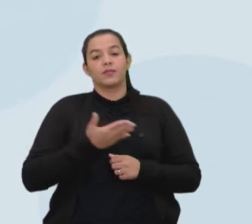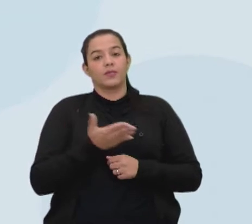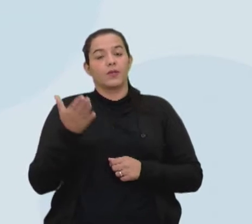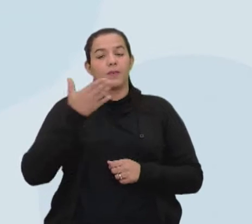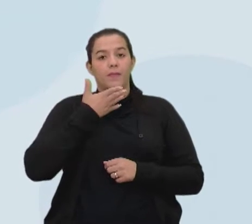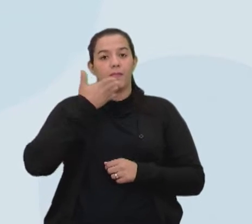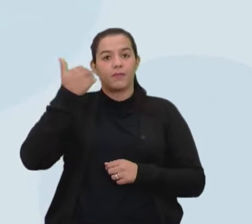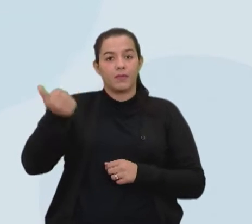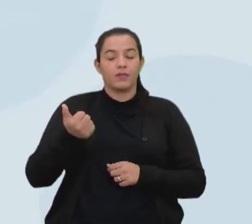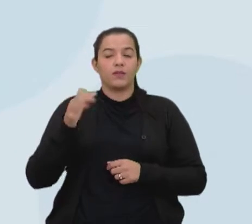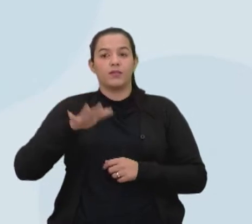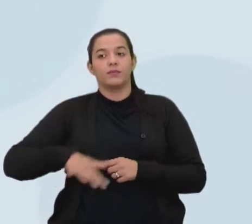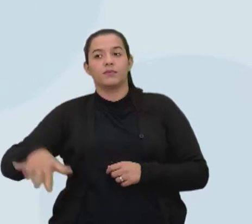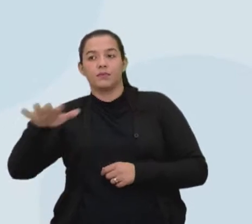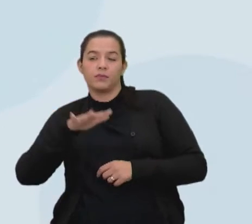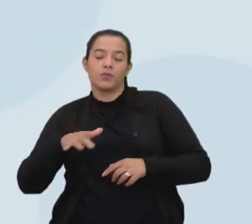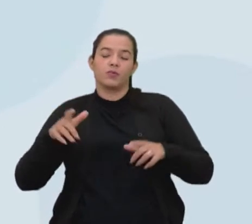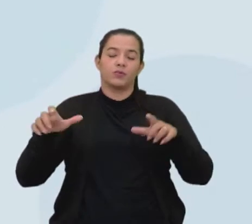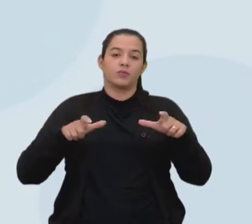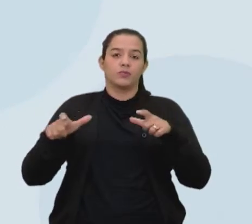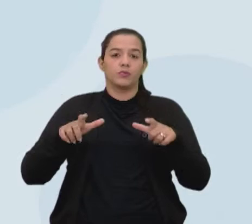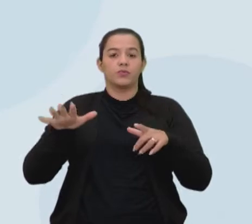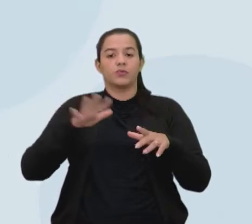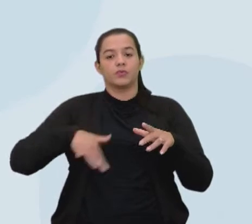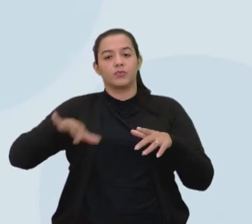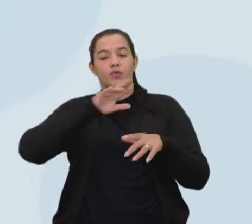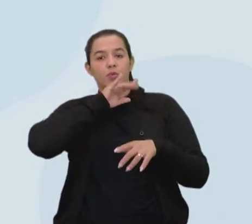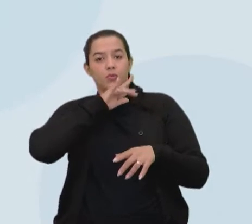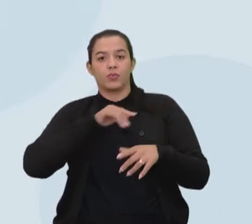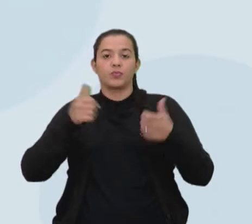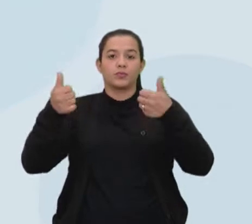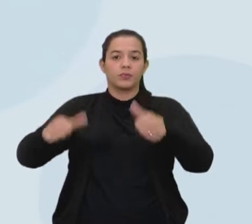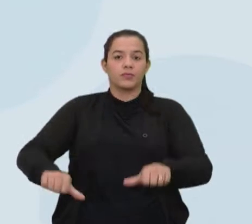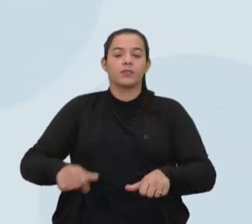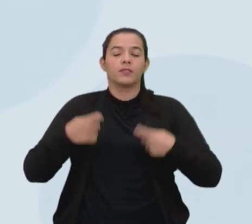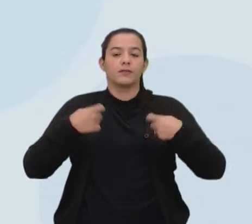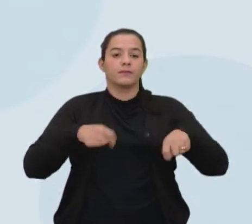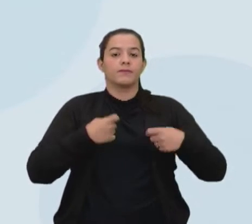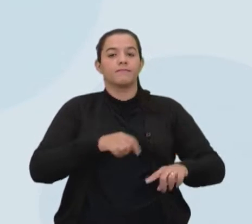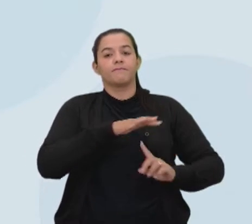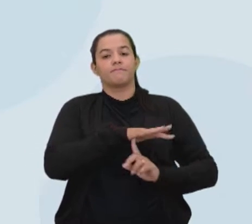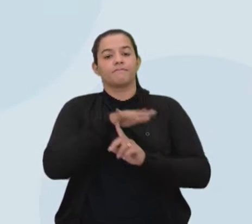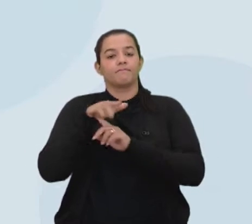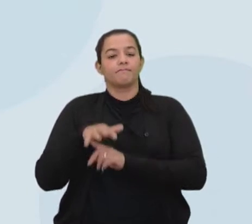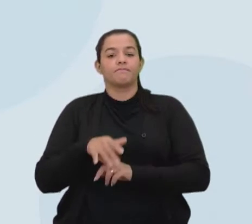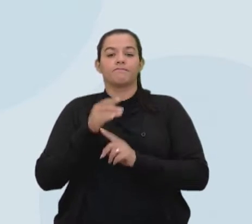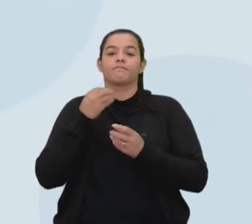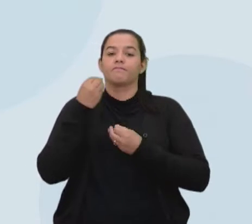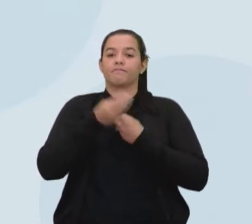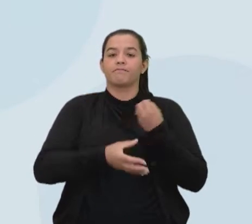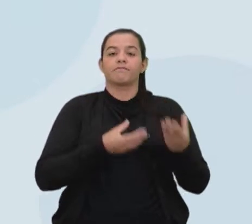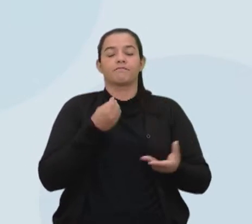as pessoas em regiões de crise e campos de refugiado é tão necessário quanto o fornecimento de alimentos em regiões de